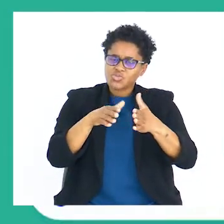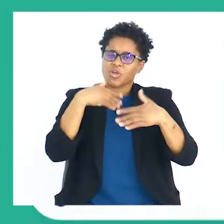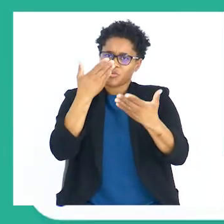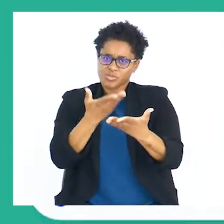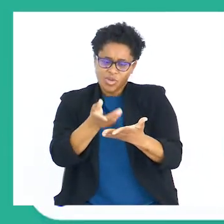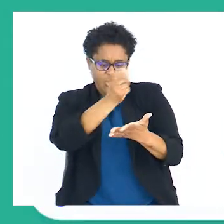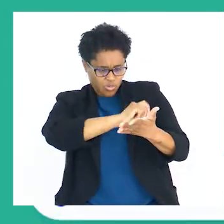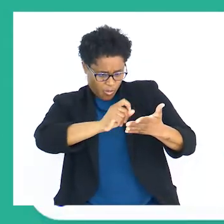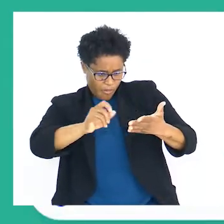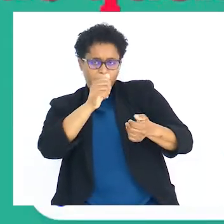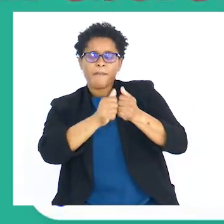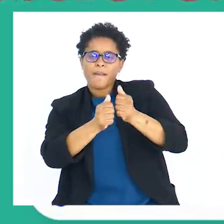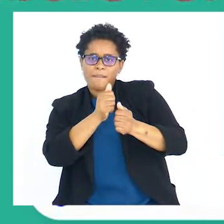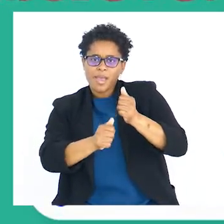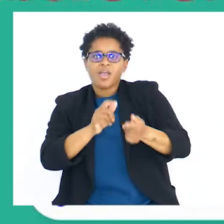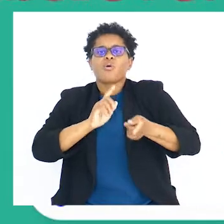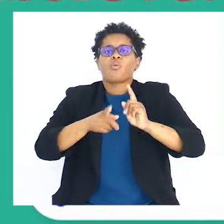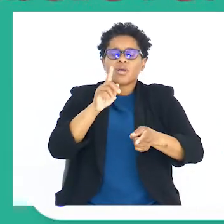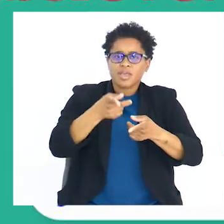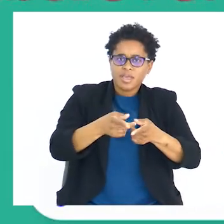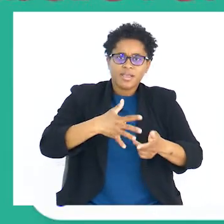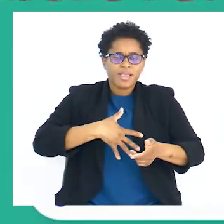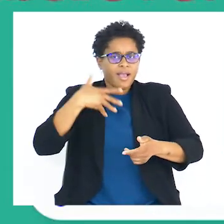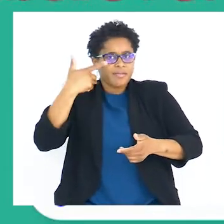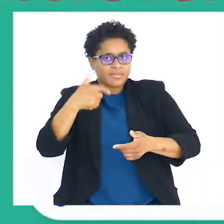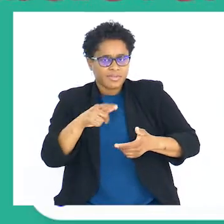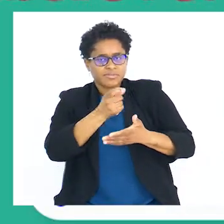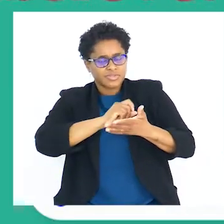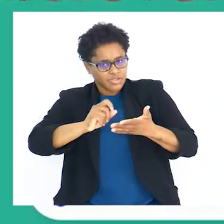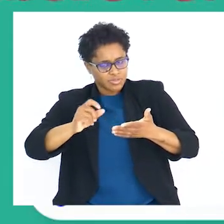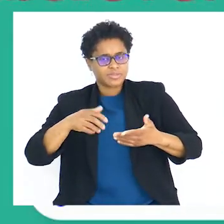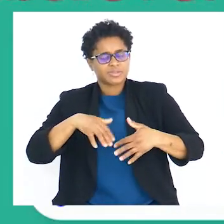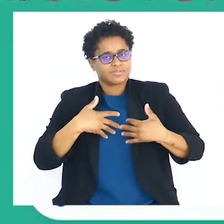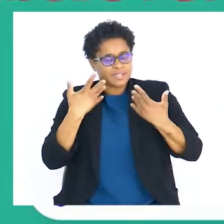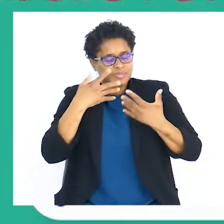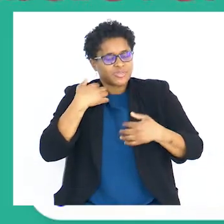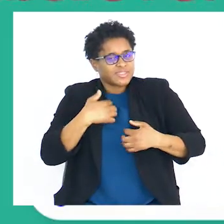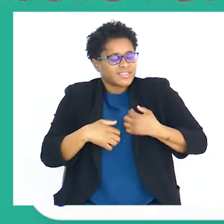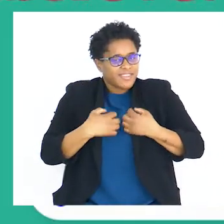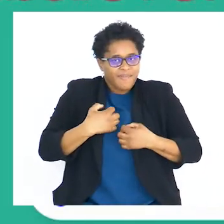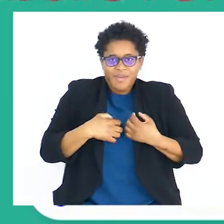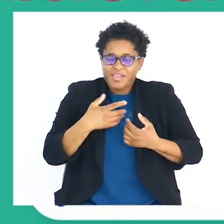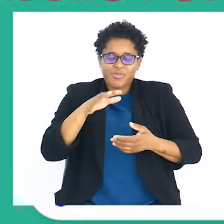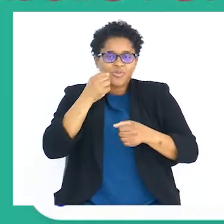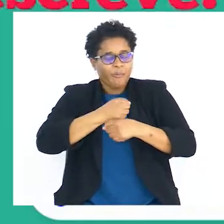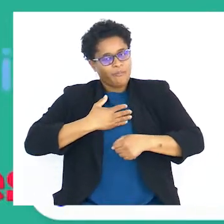no papel aquilo que vai na alma de quem escreve, os sentimentos do